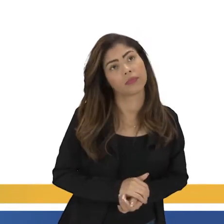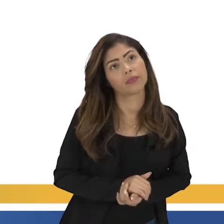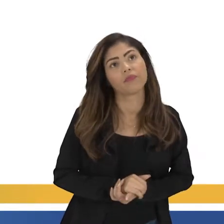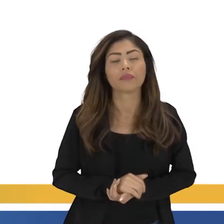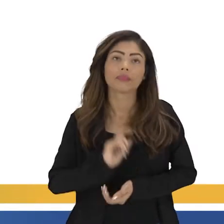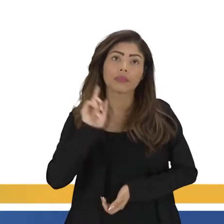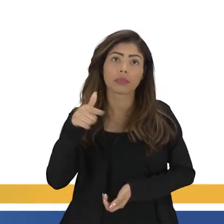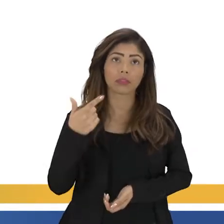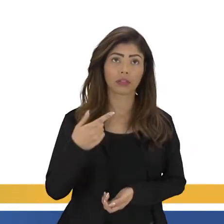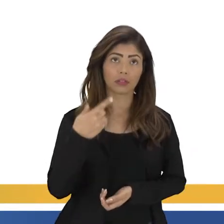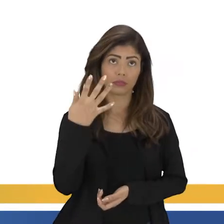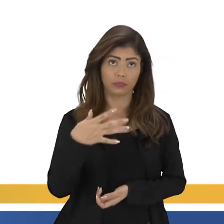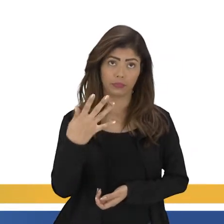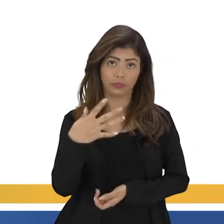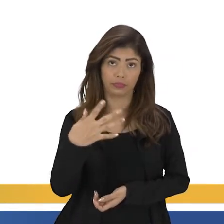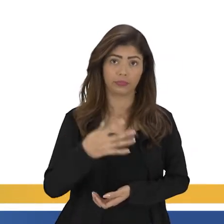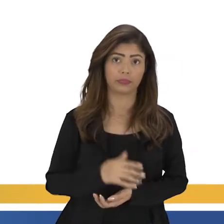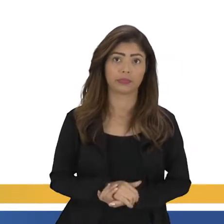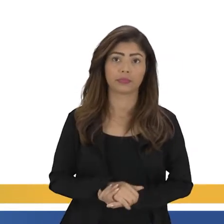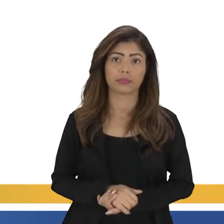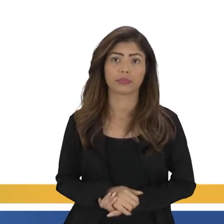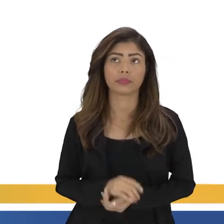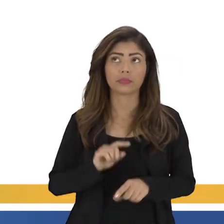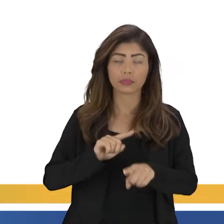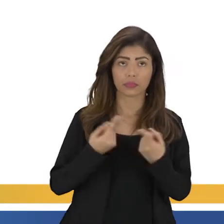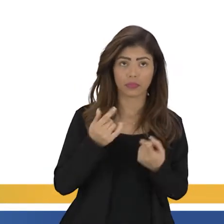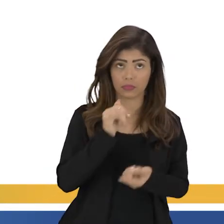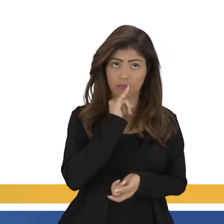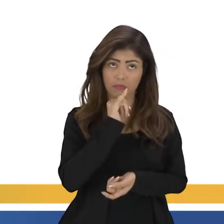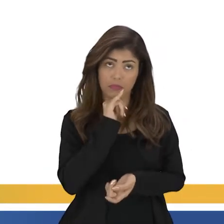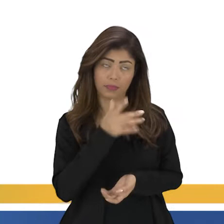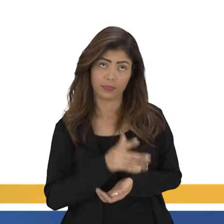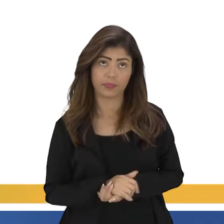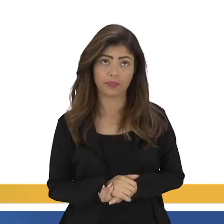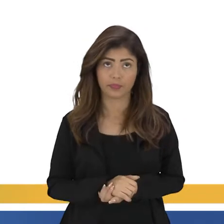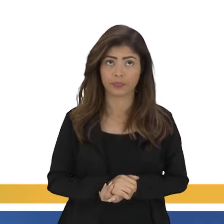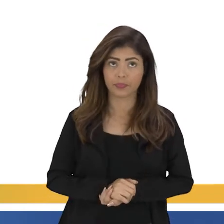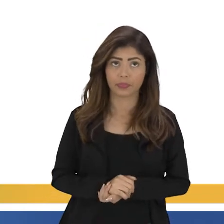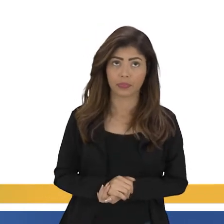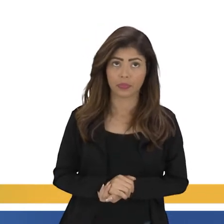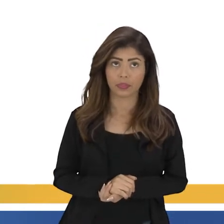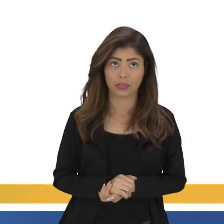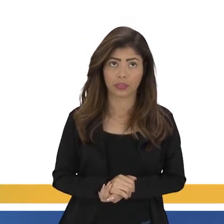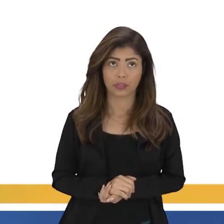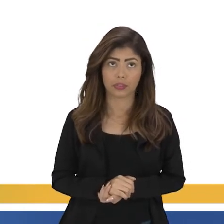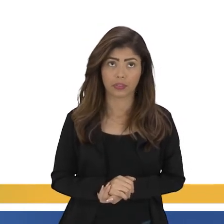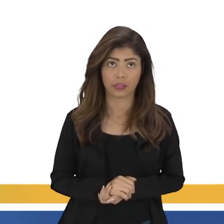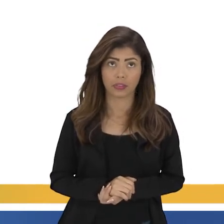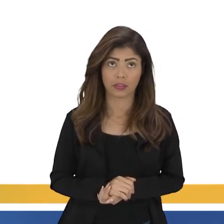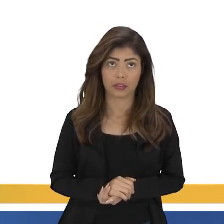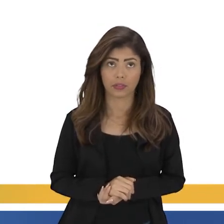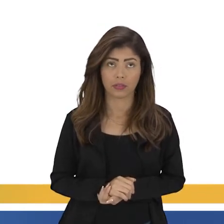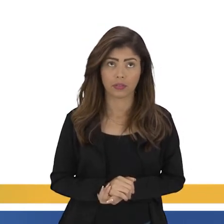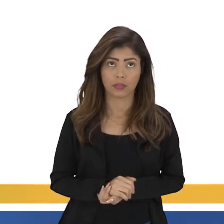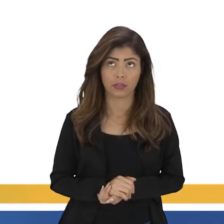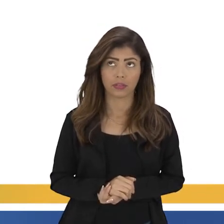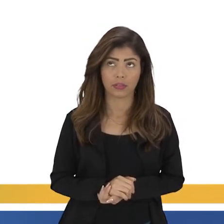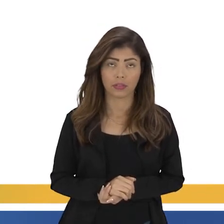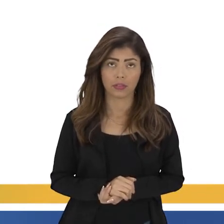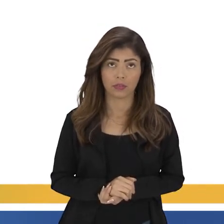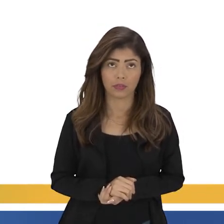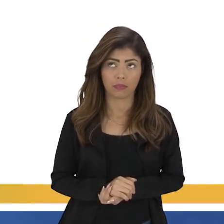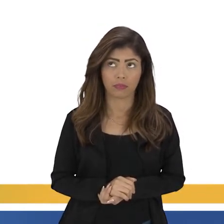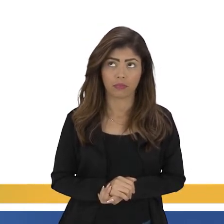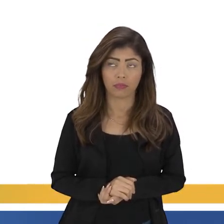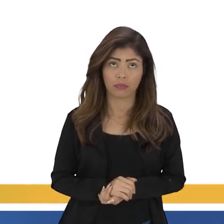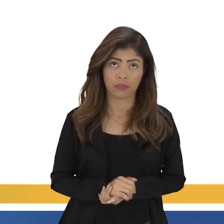Próximo. Veremos más ejemplos. 4. 5